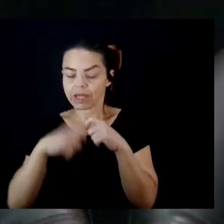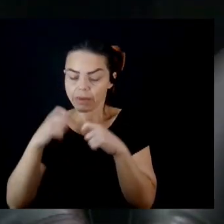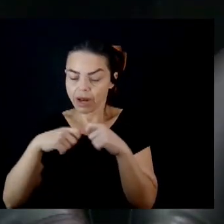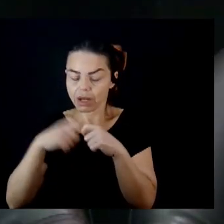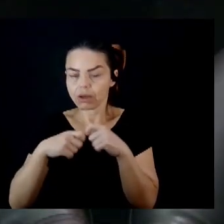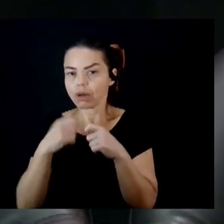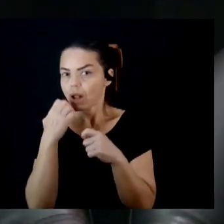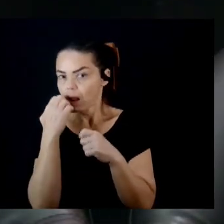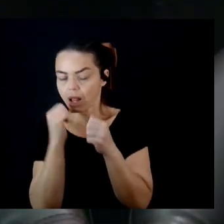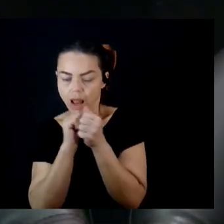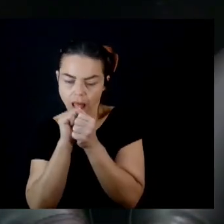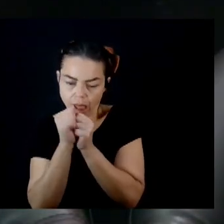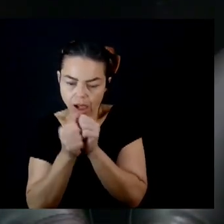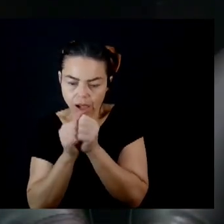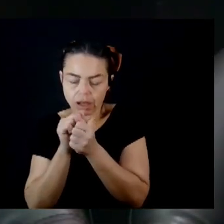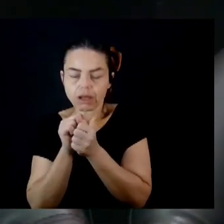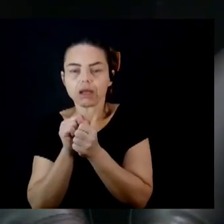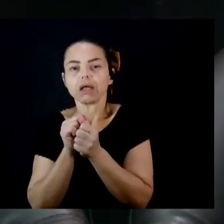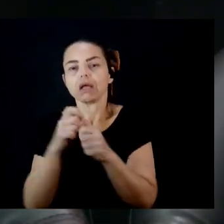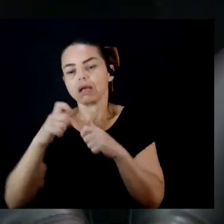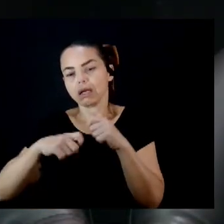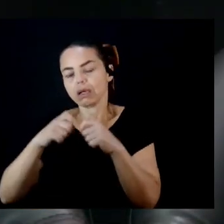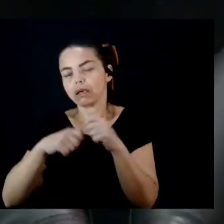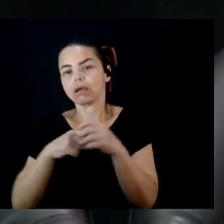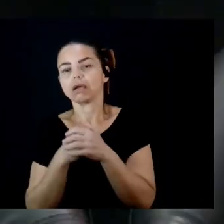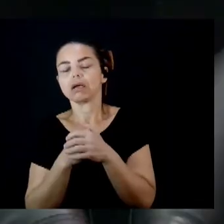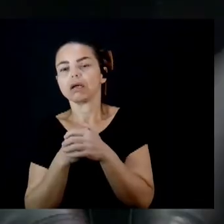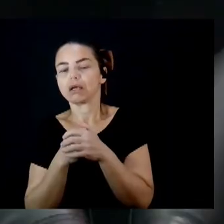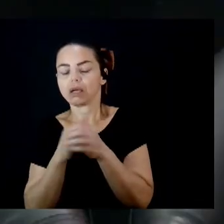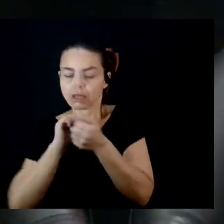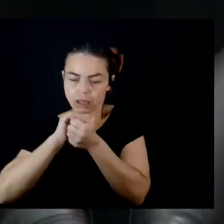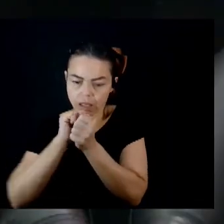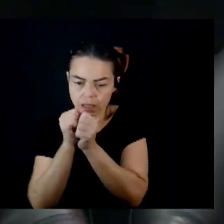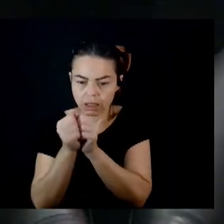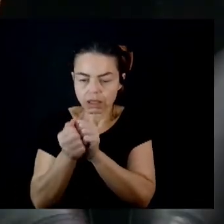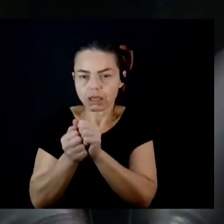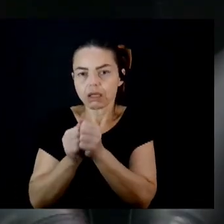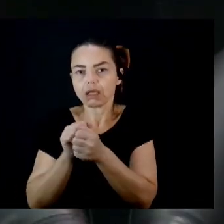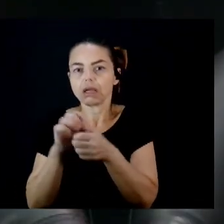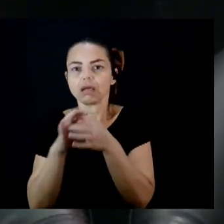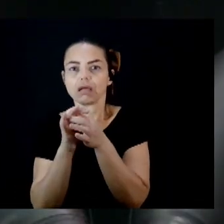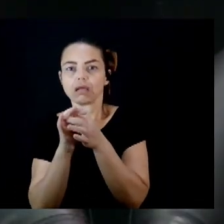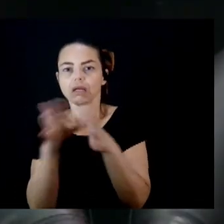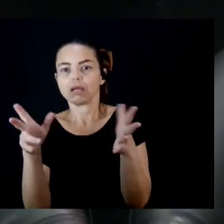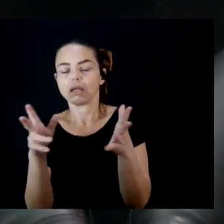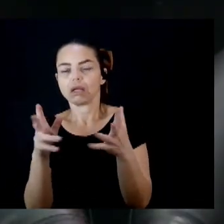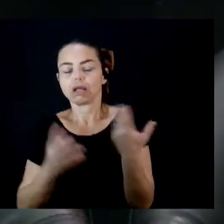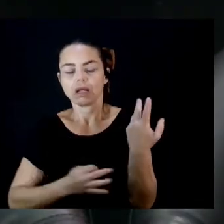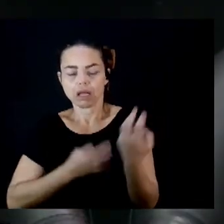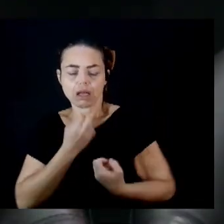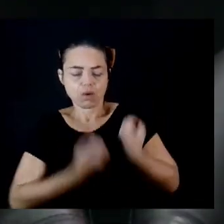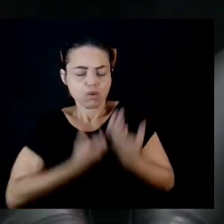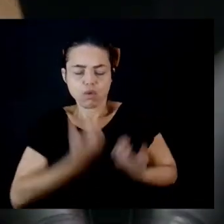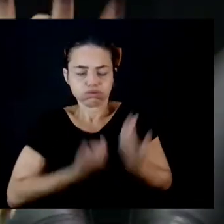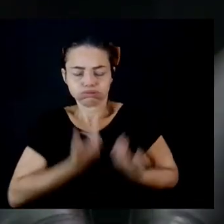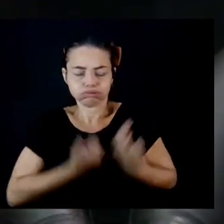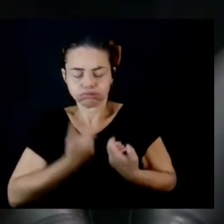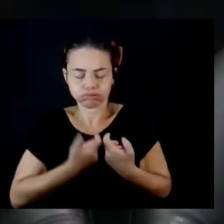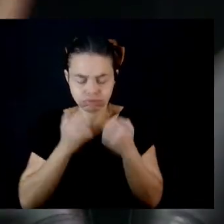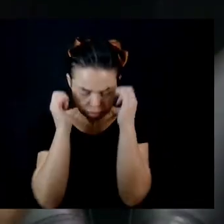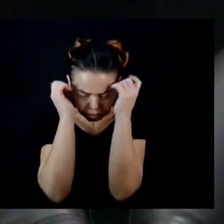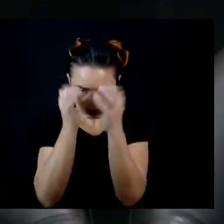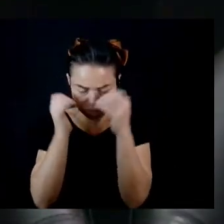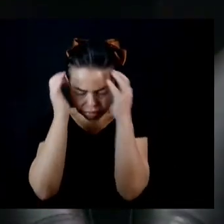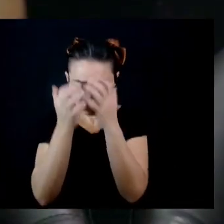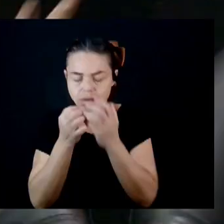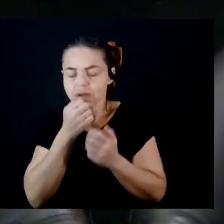só para aquilo. E não, o beijo de 6 segundos, ele libera inúmeros hormônios no nosso cérebro, do bem-estar,